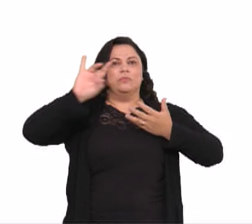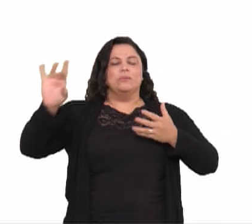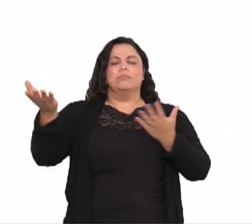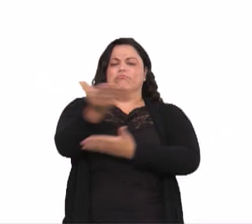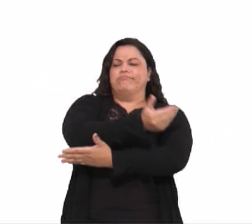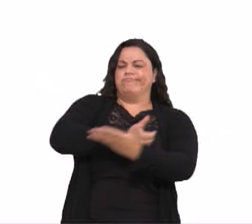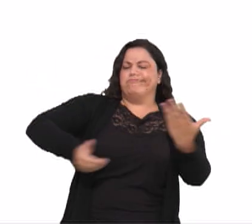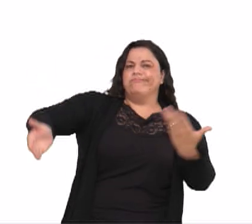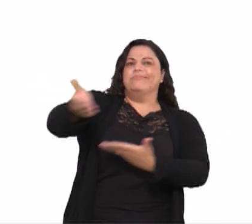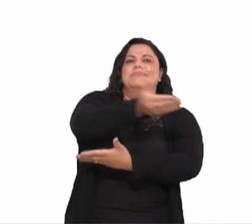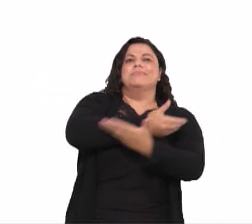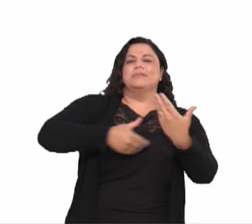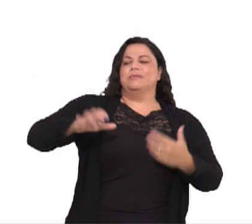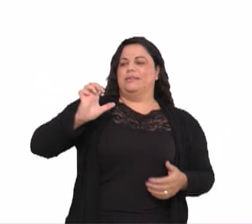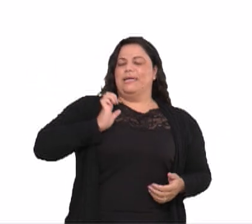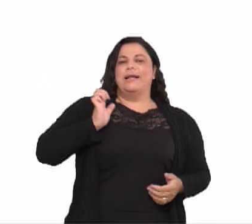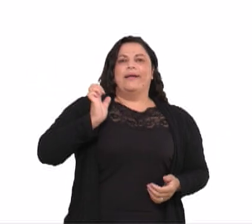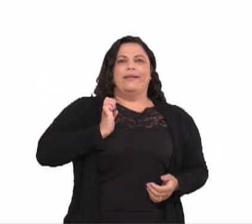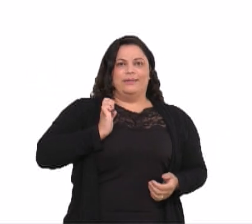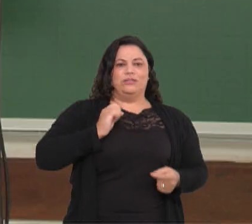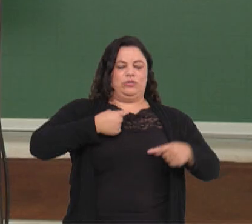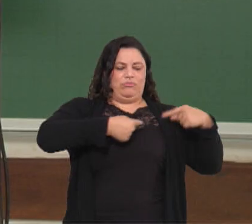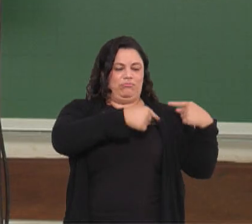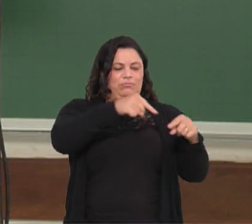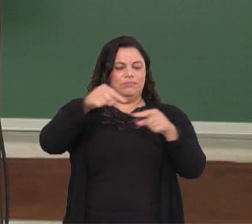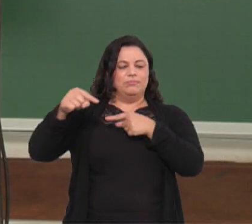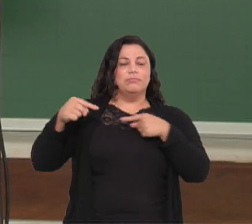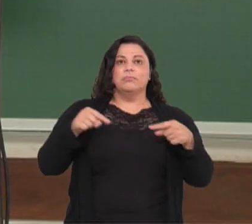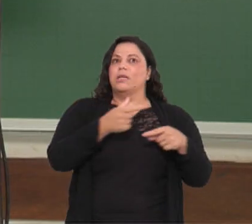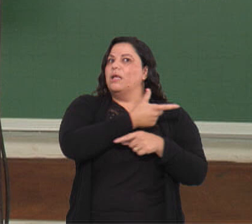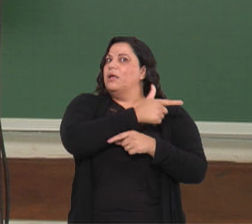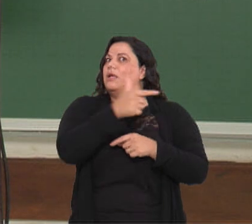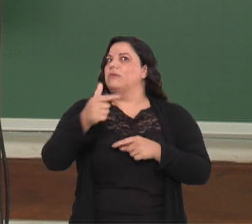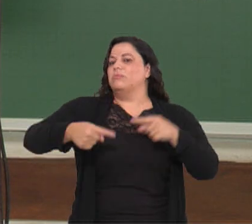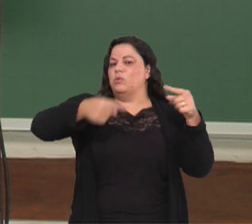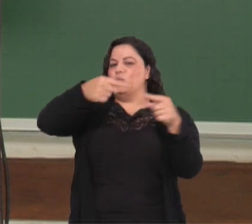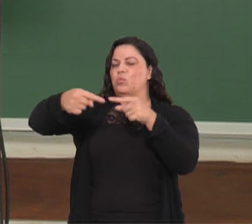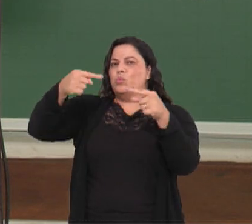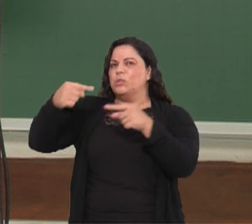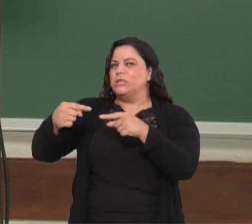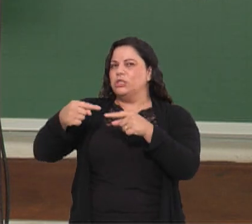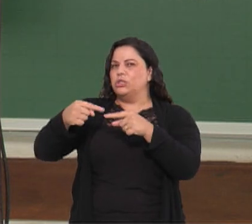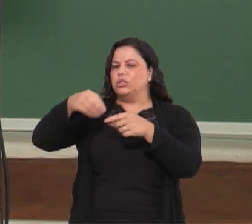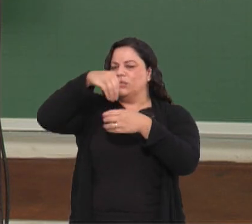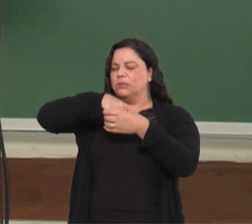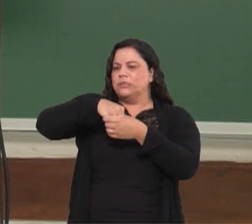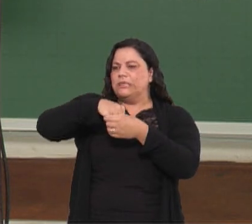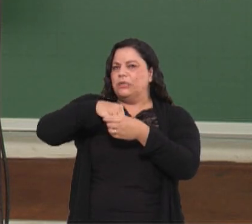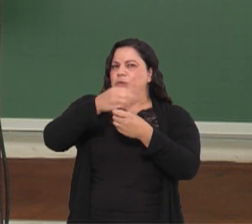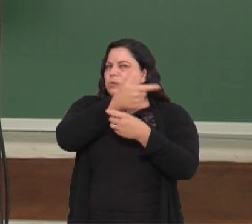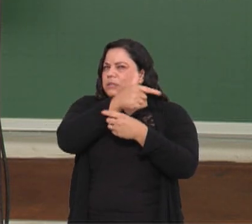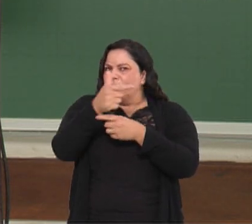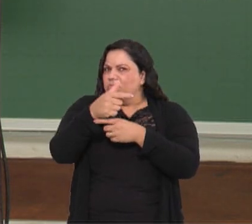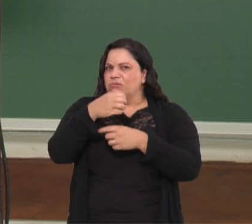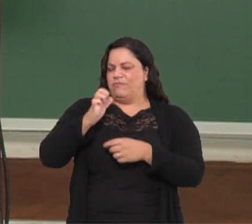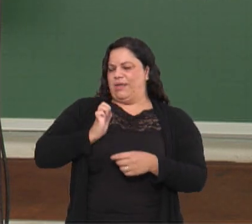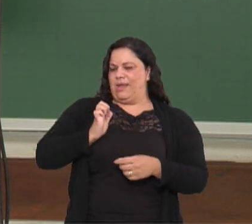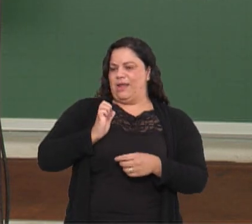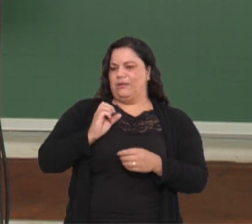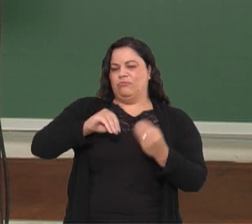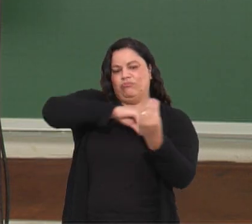relação que Platão faz entre ética e política. Não existe política sem ética. Tanto para Platão, como depois a gente vai ver